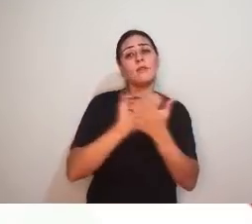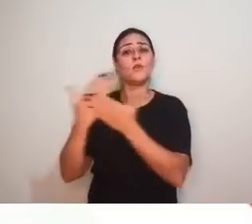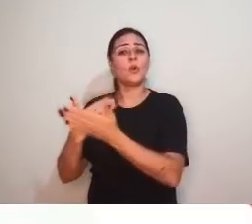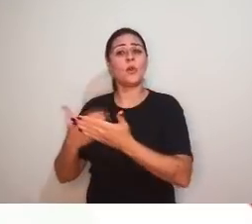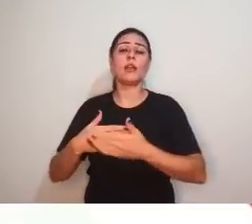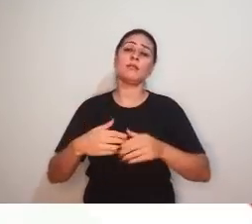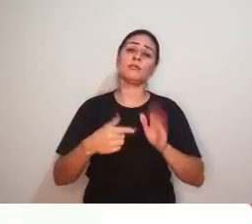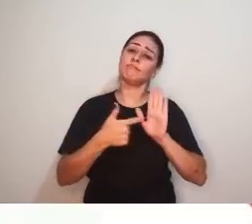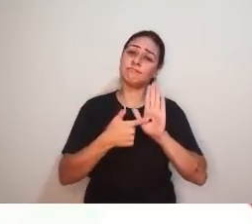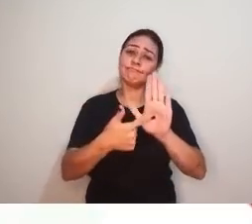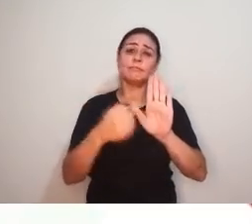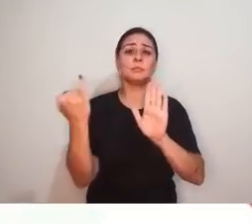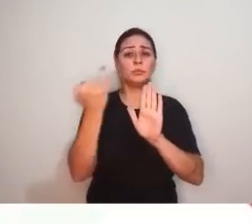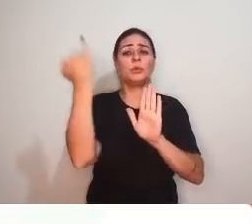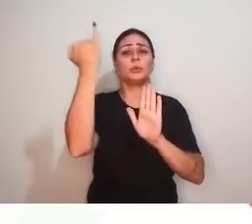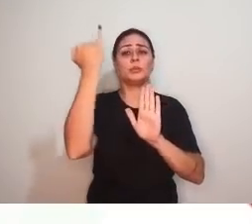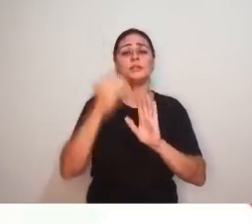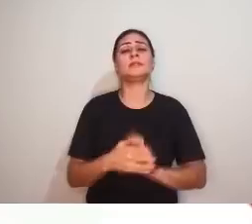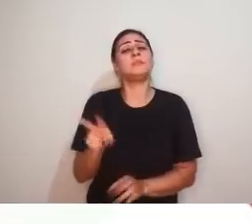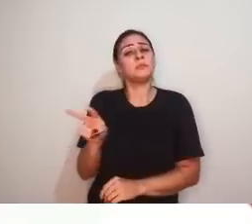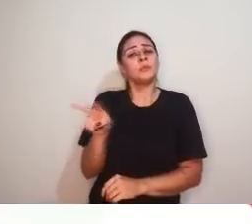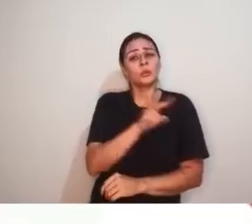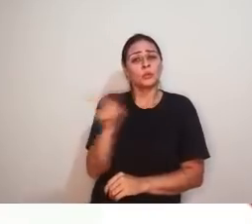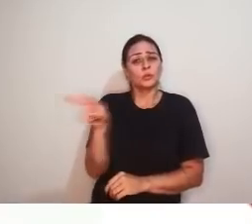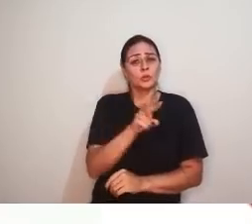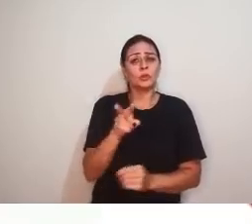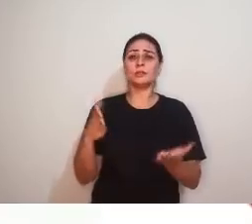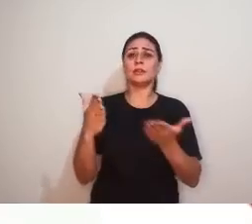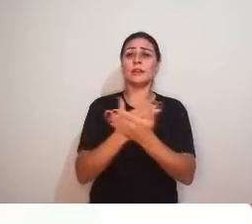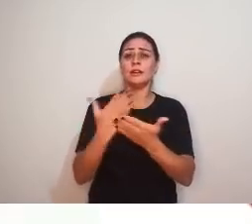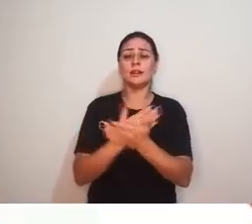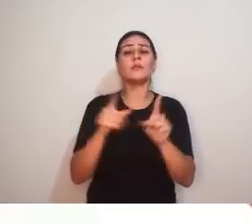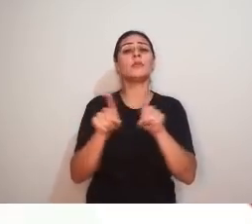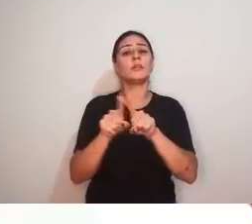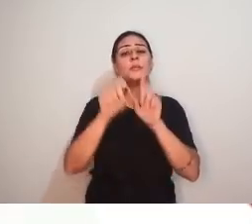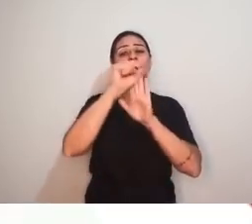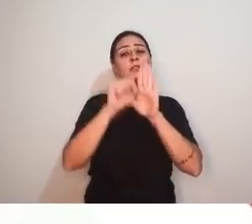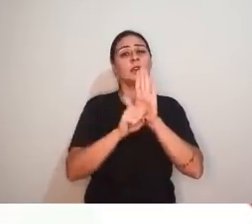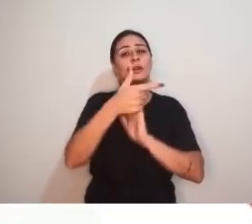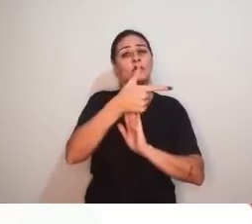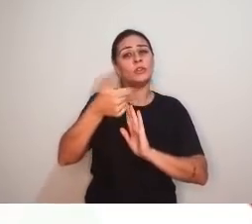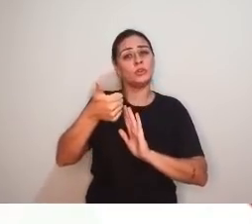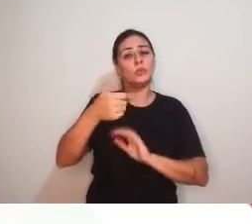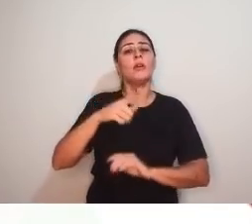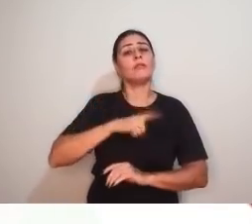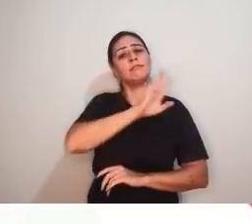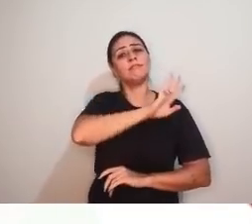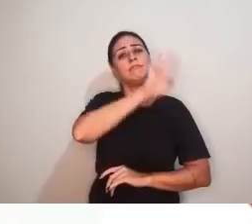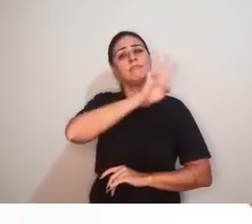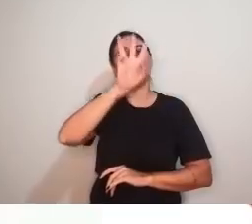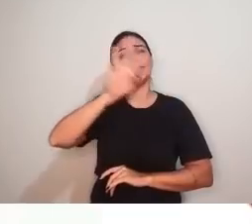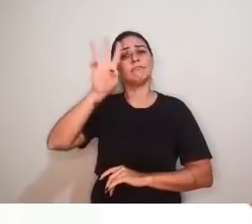aqui as duas recomendações de leitura para vocês. Ambos os livros, e esses daqui, e também o da Escola no Século